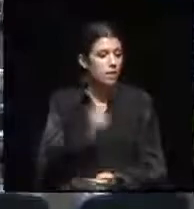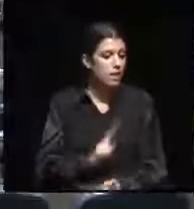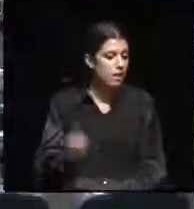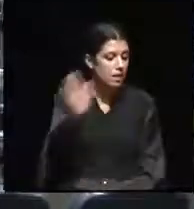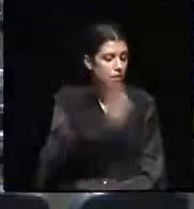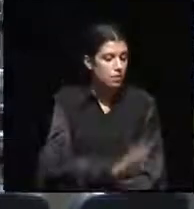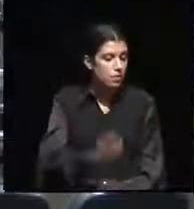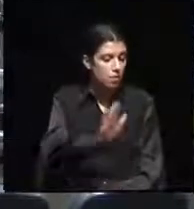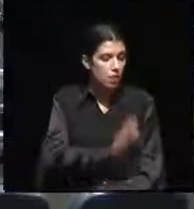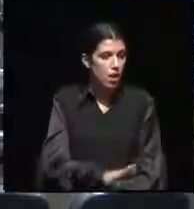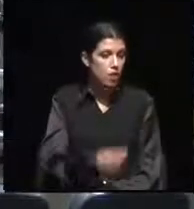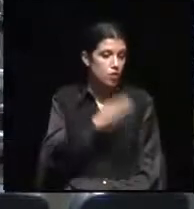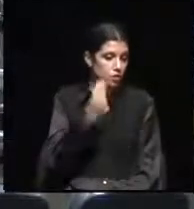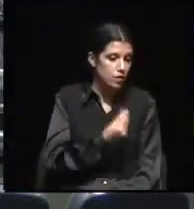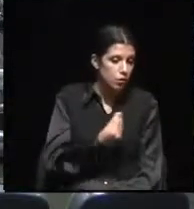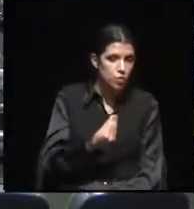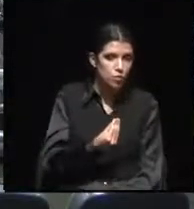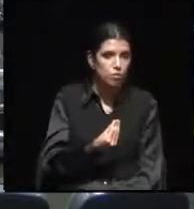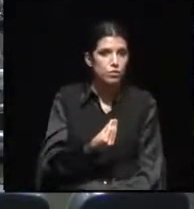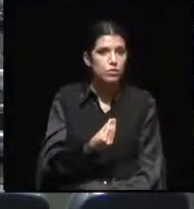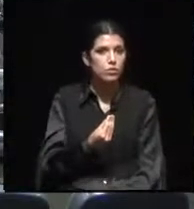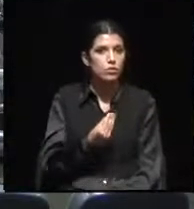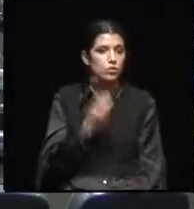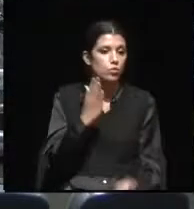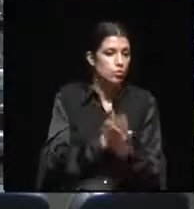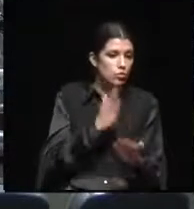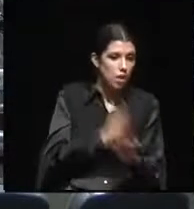José Pereira Antunes apresenta do teatro